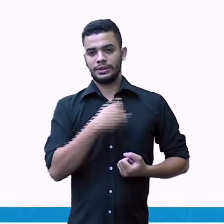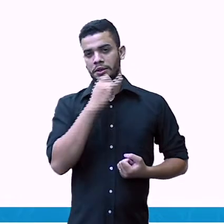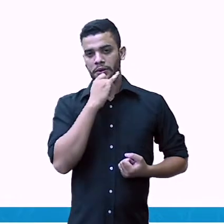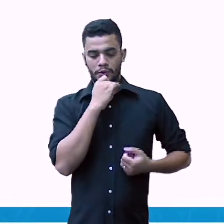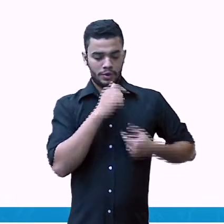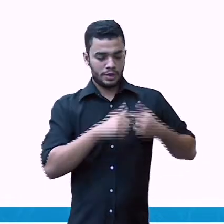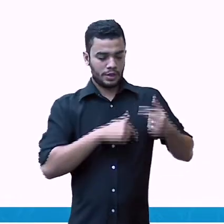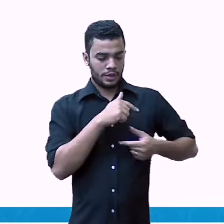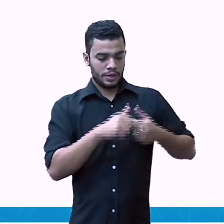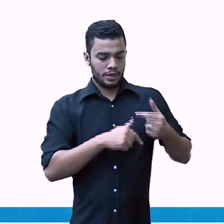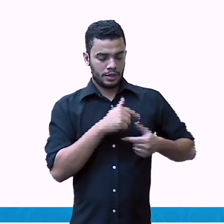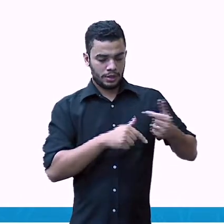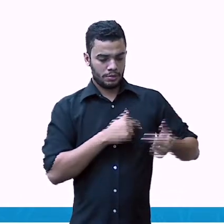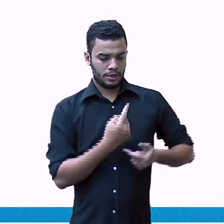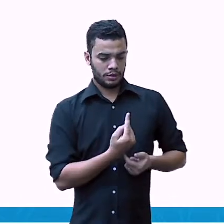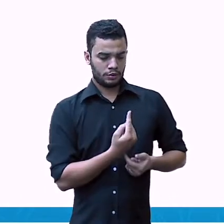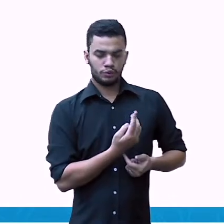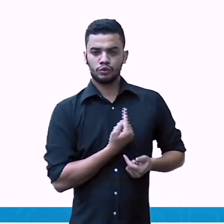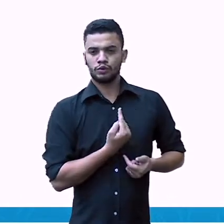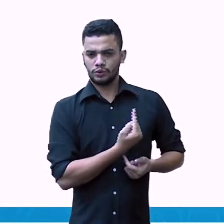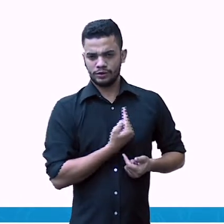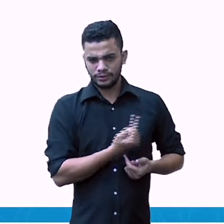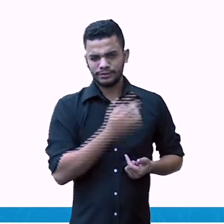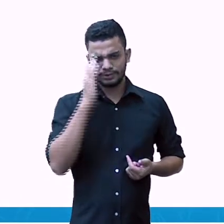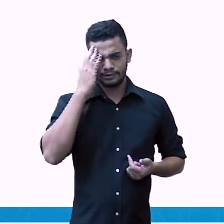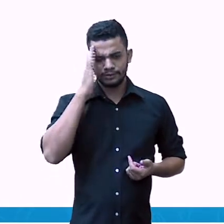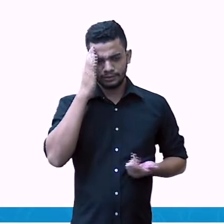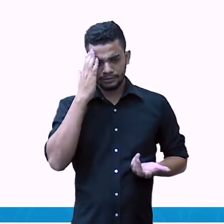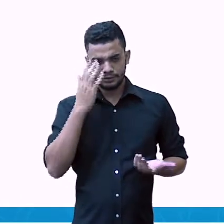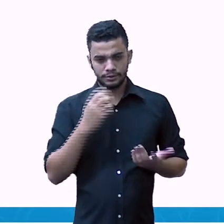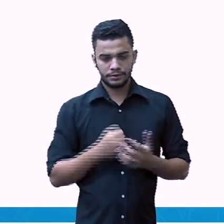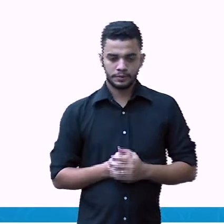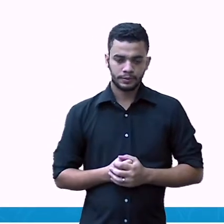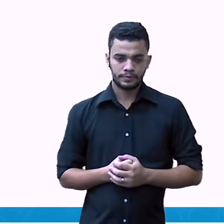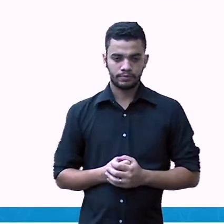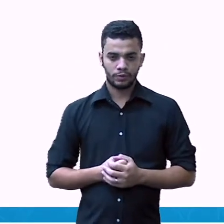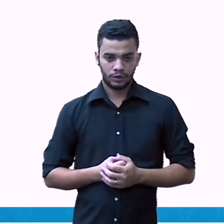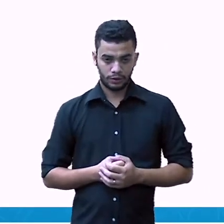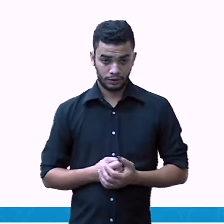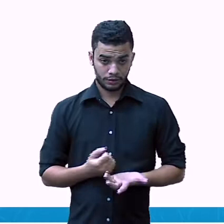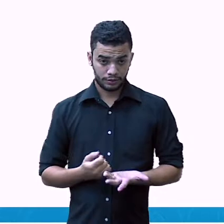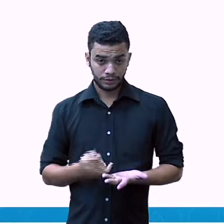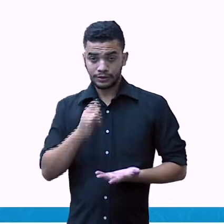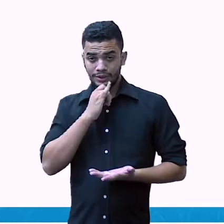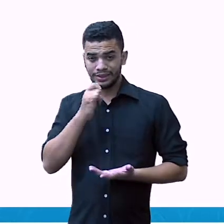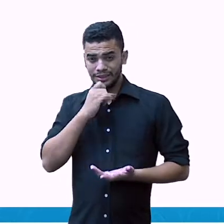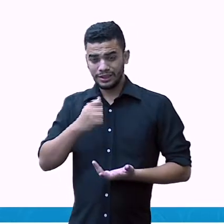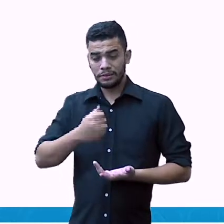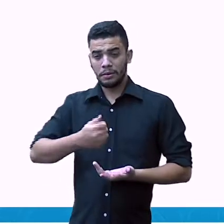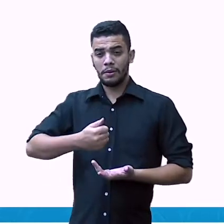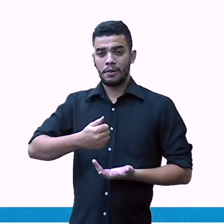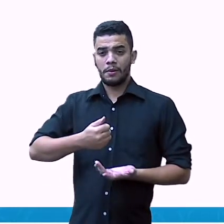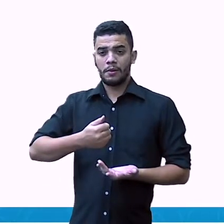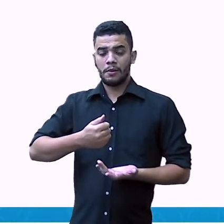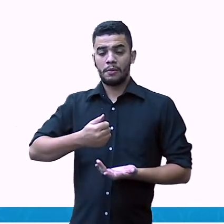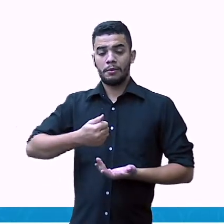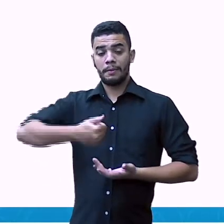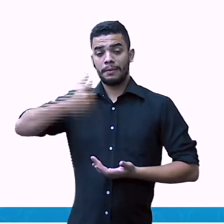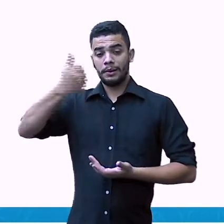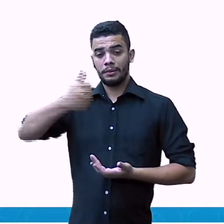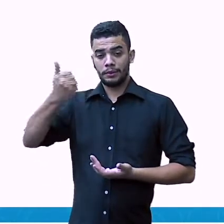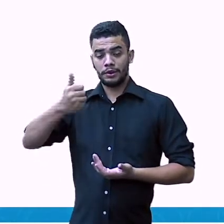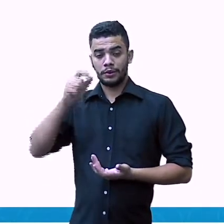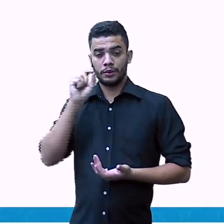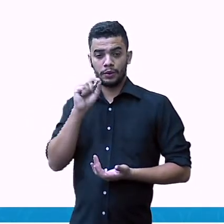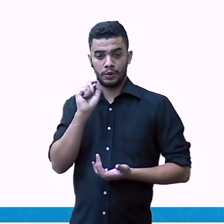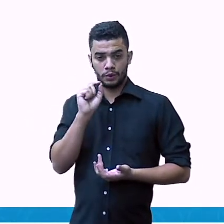nós temos aqui no nosso Brasil. O primeiro que nós vamos ver, o primeiro tipo de trabalho é o